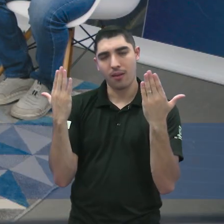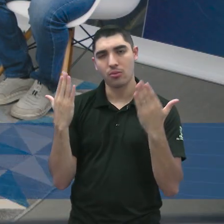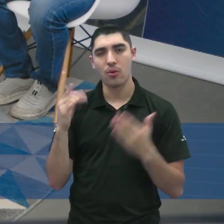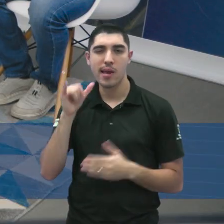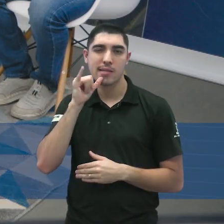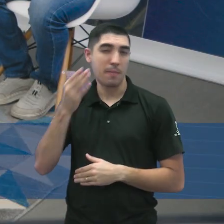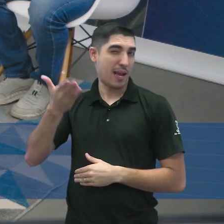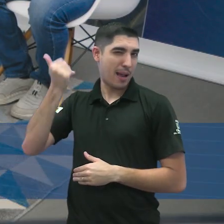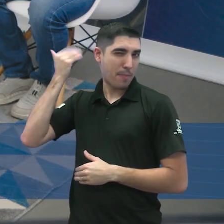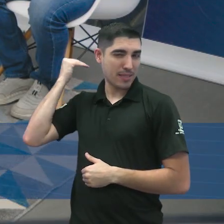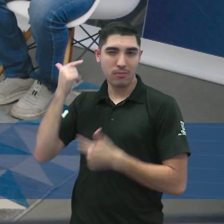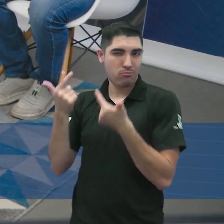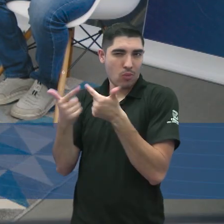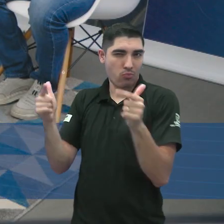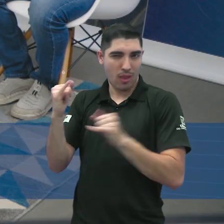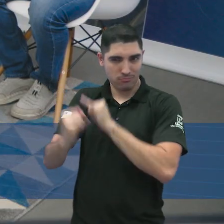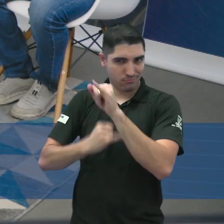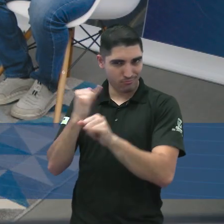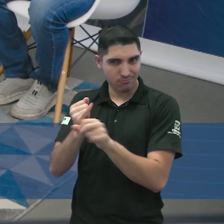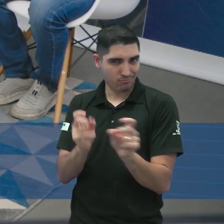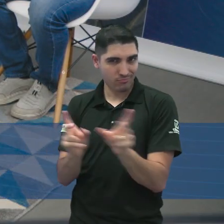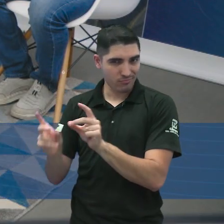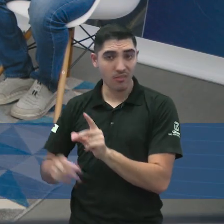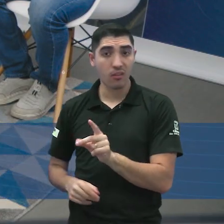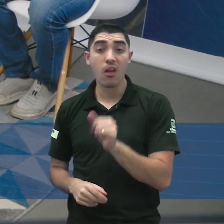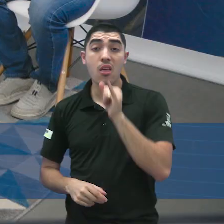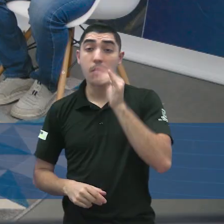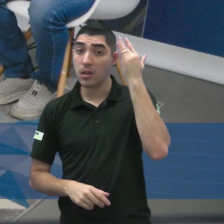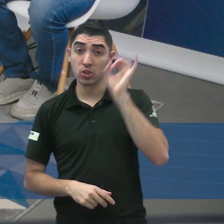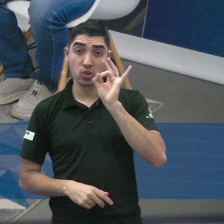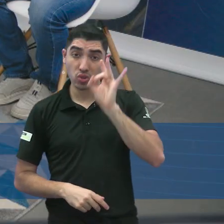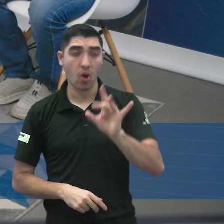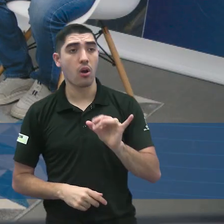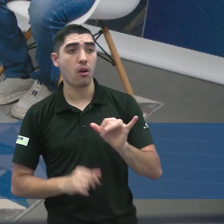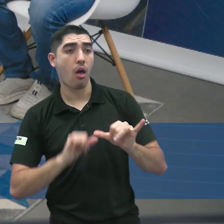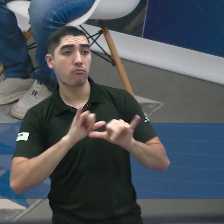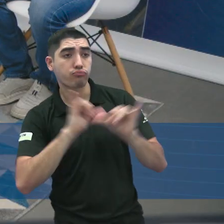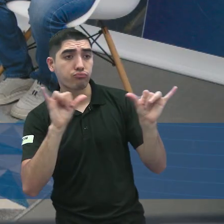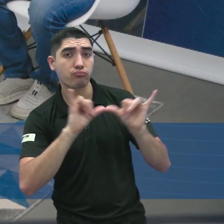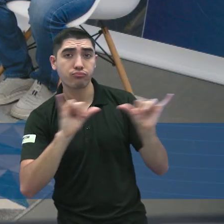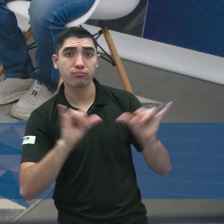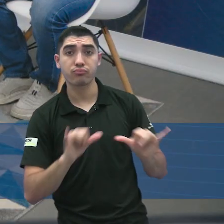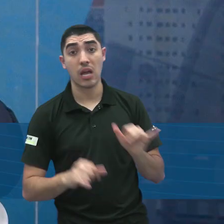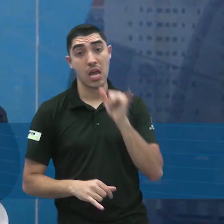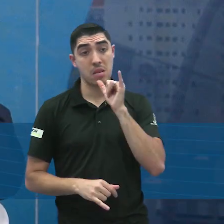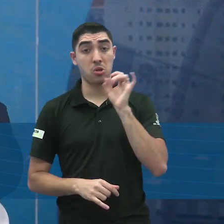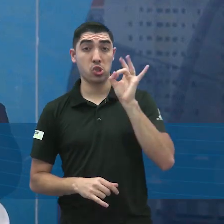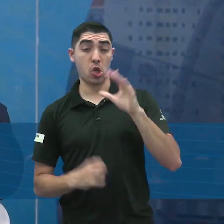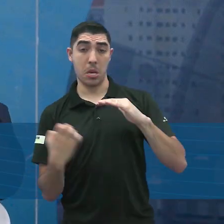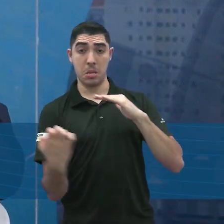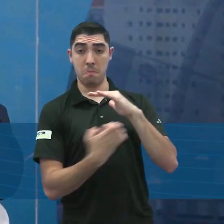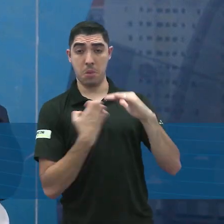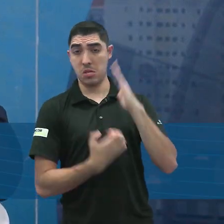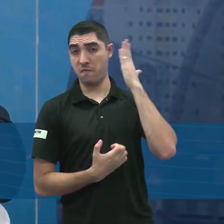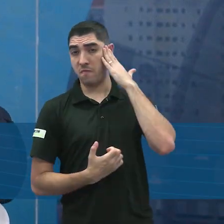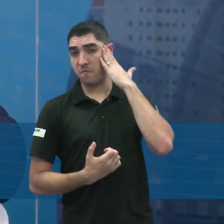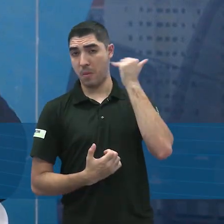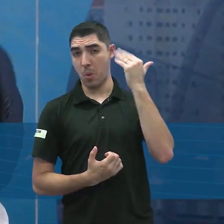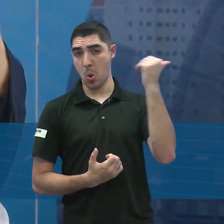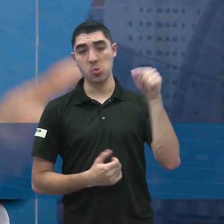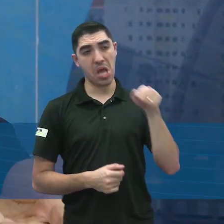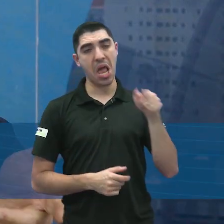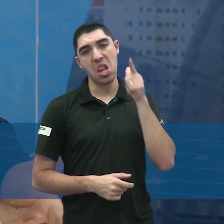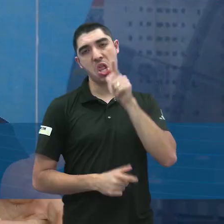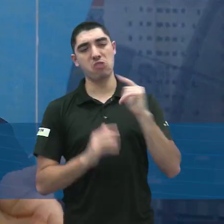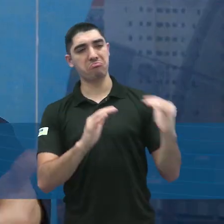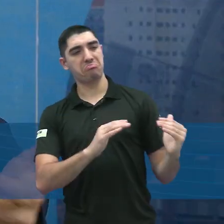pré-comércio eletrônico, né? Nós tínhamos aí quase que uma situação de oligopólio. Que seria isso? Seriam grandes empresas que dominavam o mercado. Então, e era